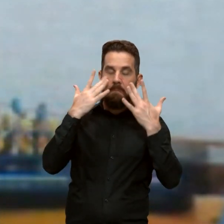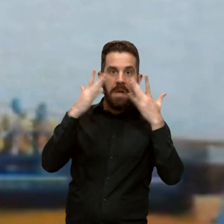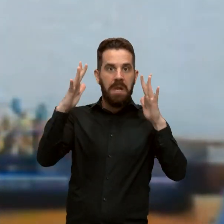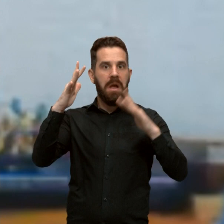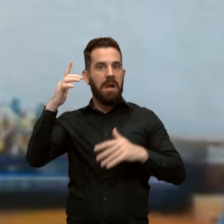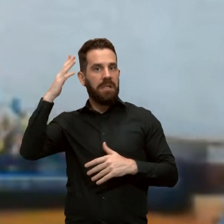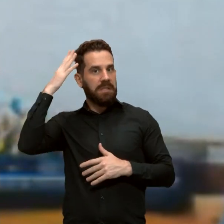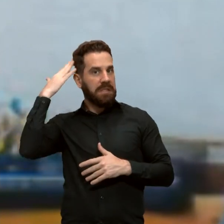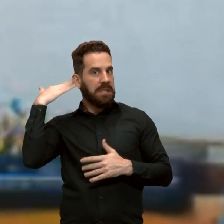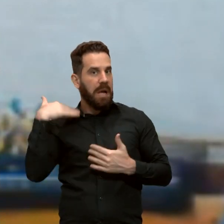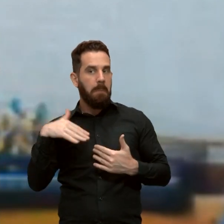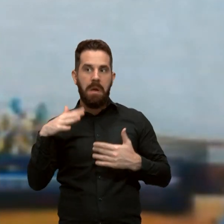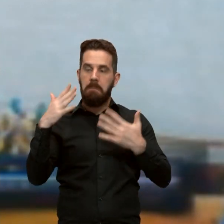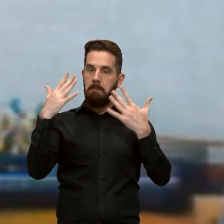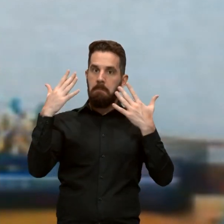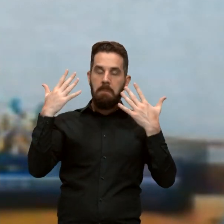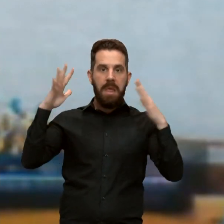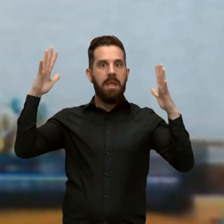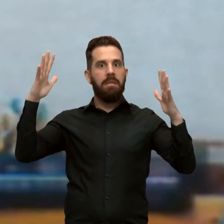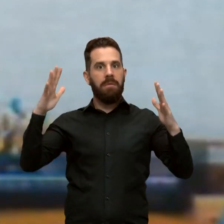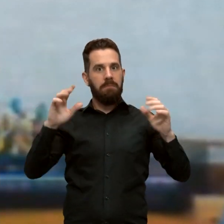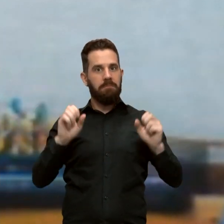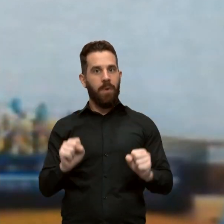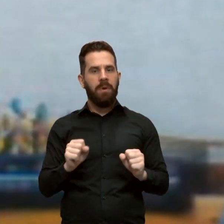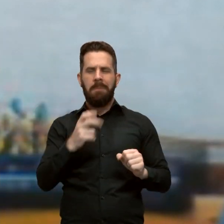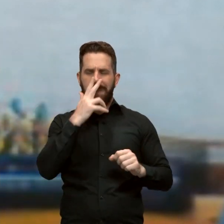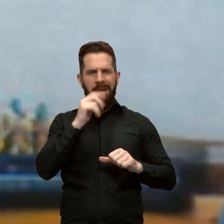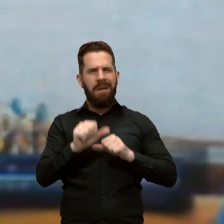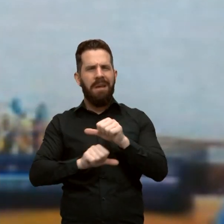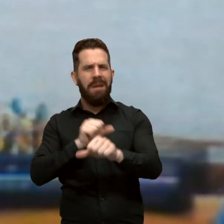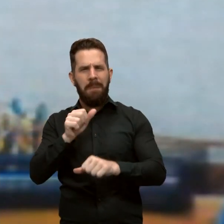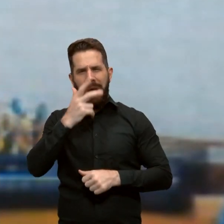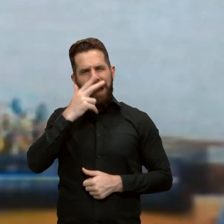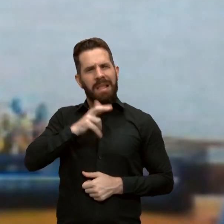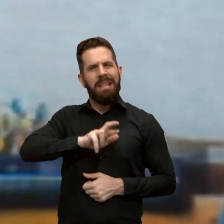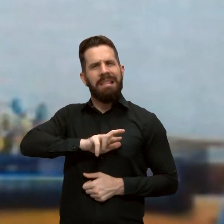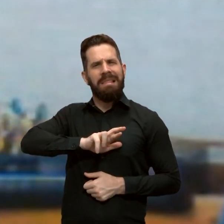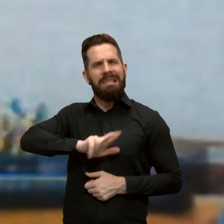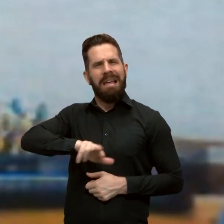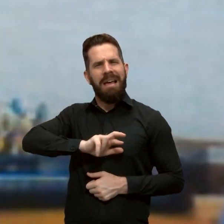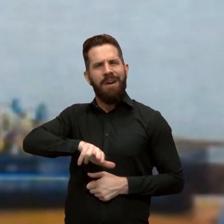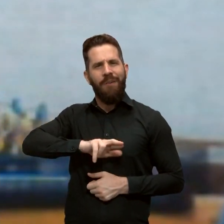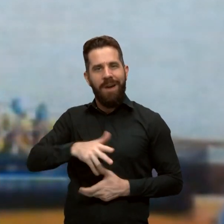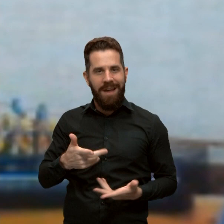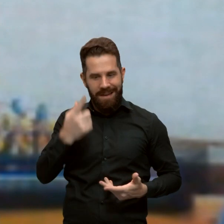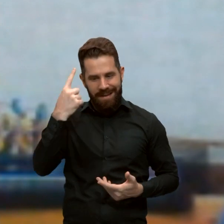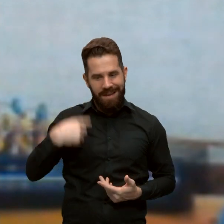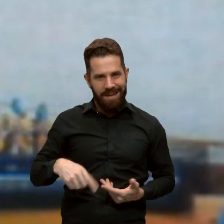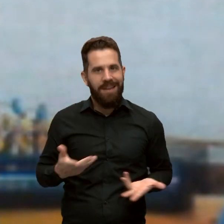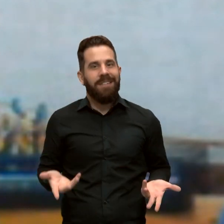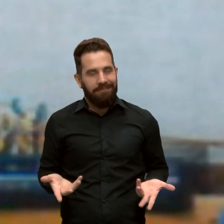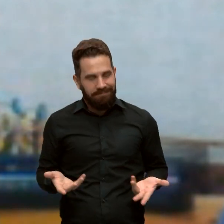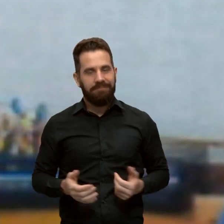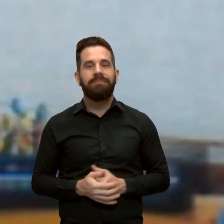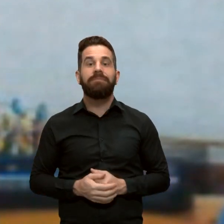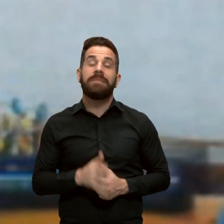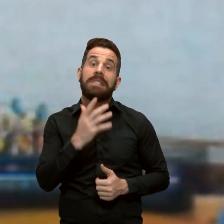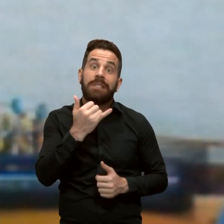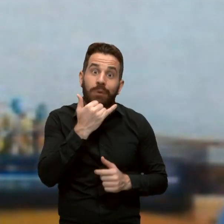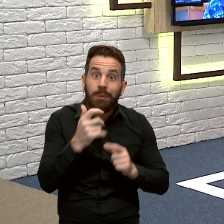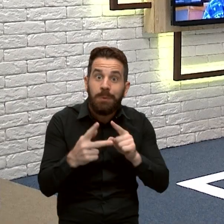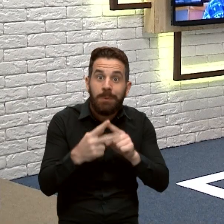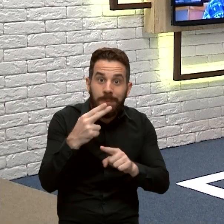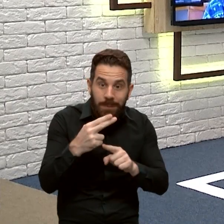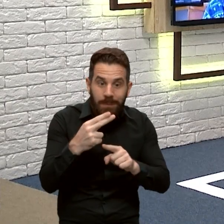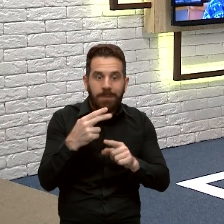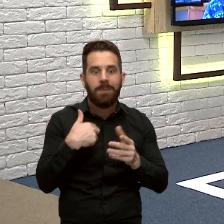seja, eu posso me tornar algo que não sou. Tá E certo, daí, professora. Vou interromper um pouquinho a senhora para a gente poder apresentar